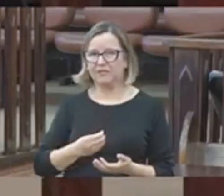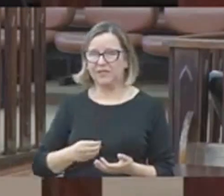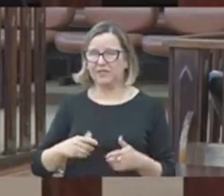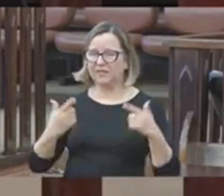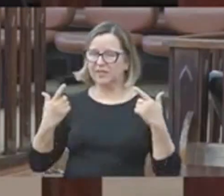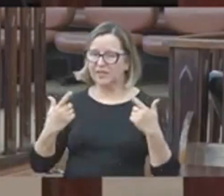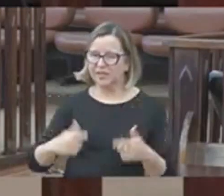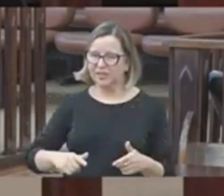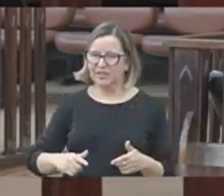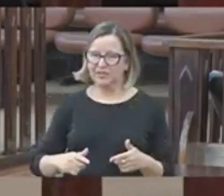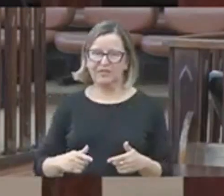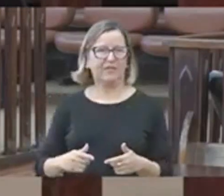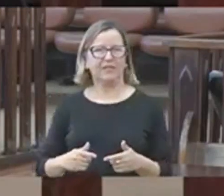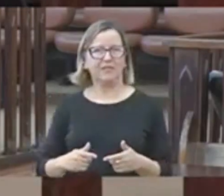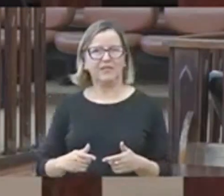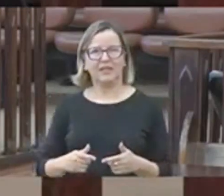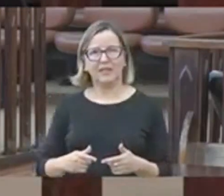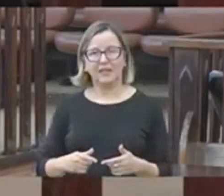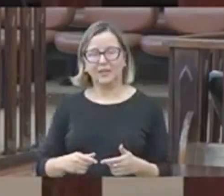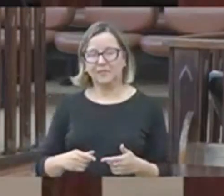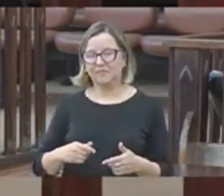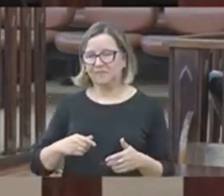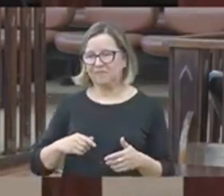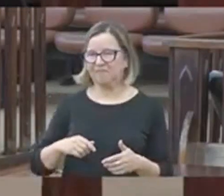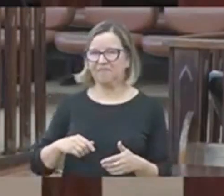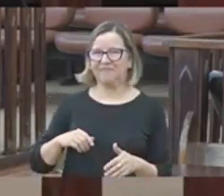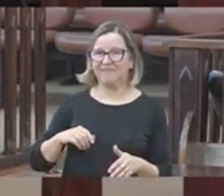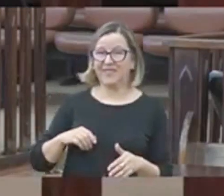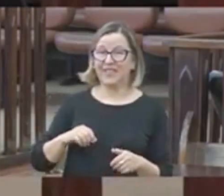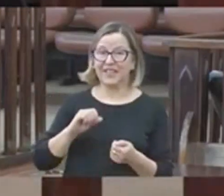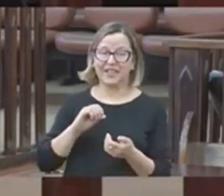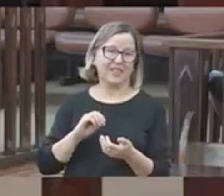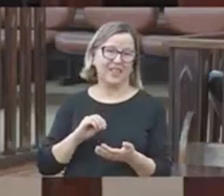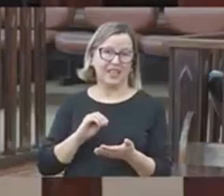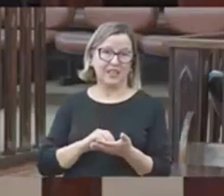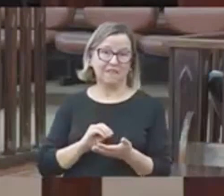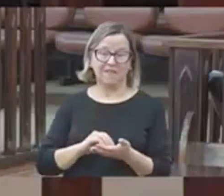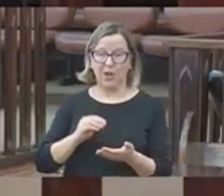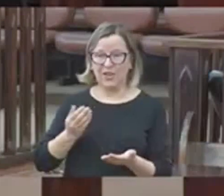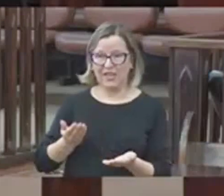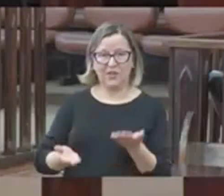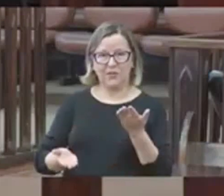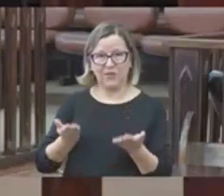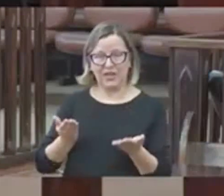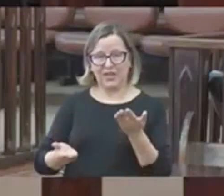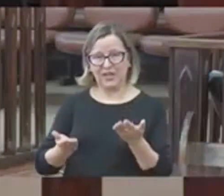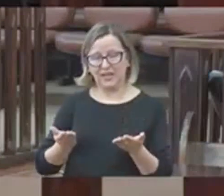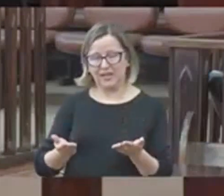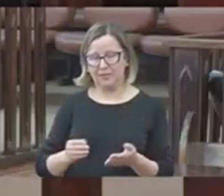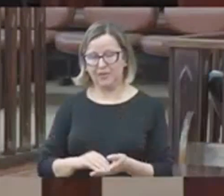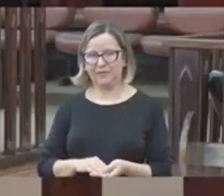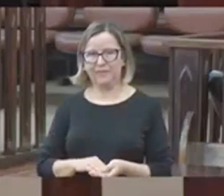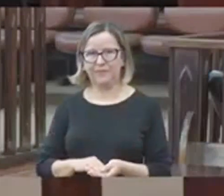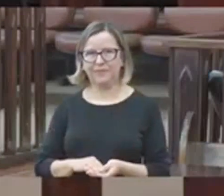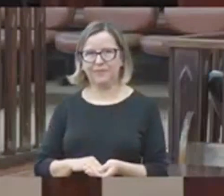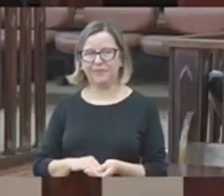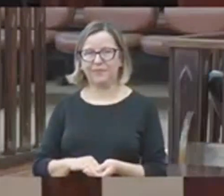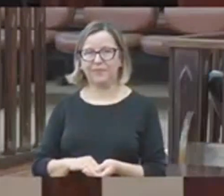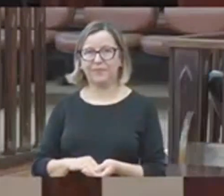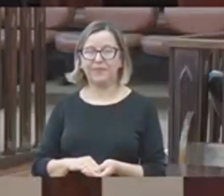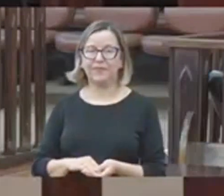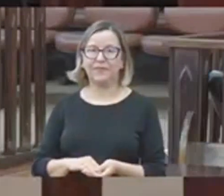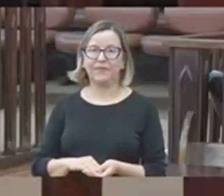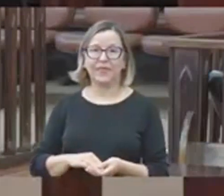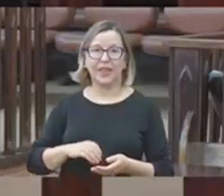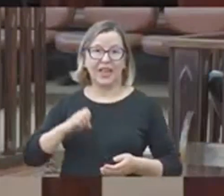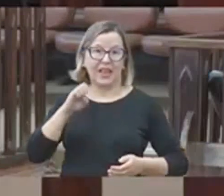na sociedade. Assim como a morte, sendo consequência do pecado, não foi percebida imediatamente por Eva e nem